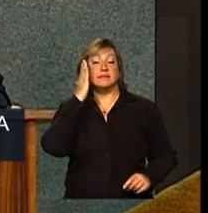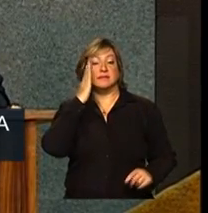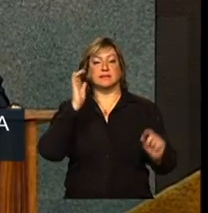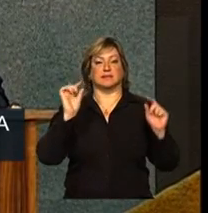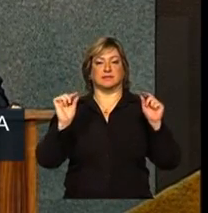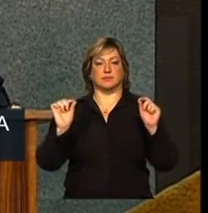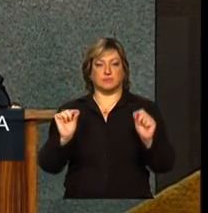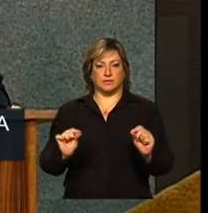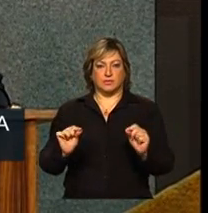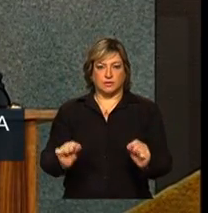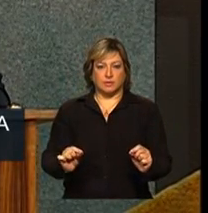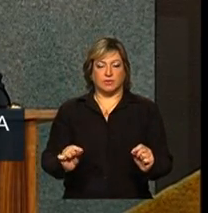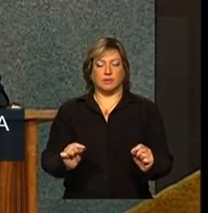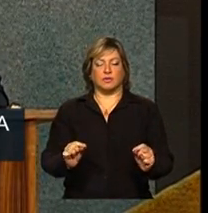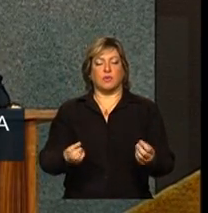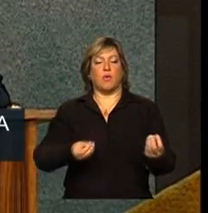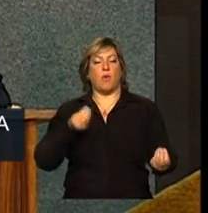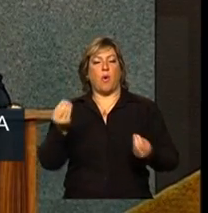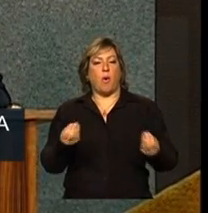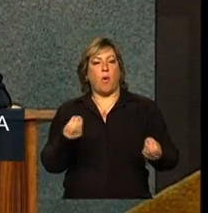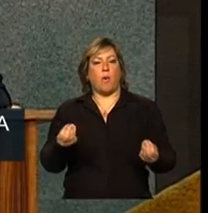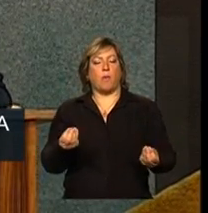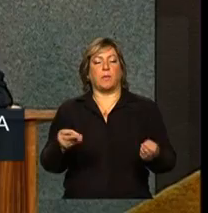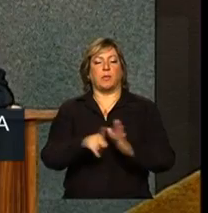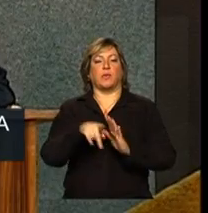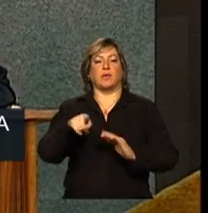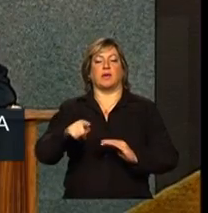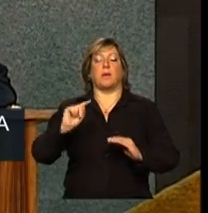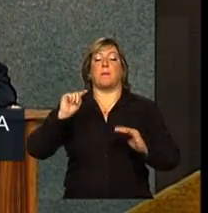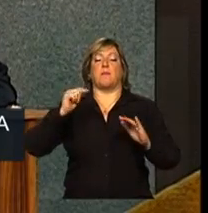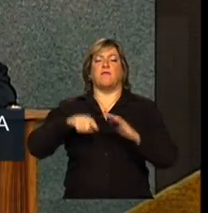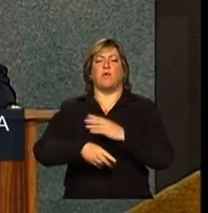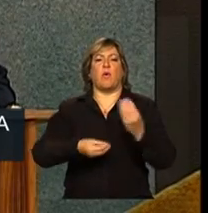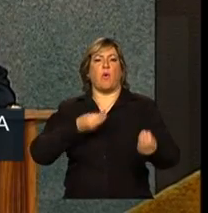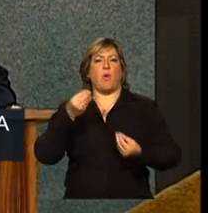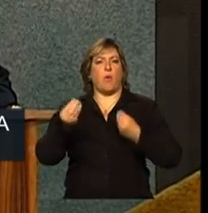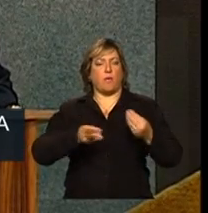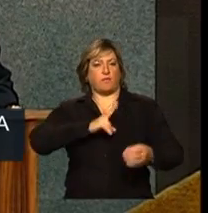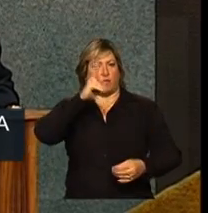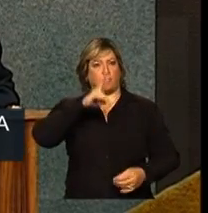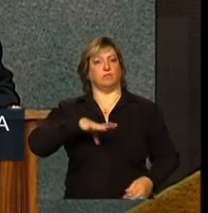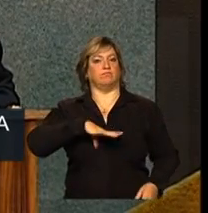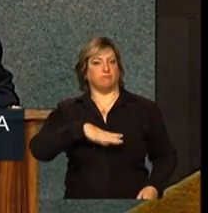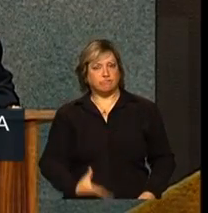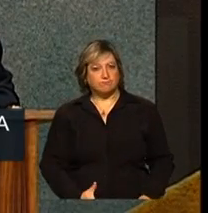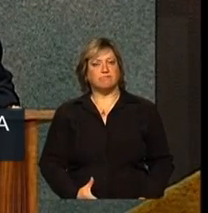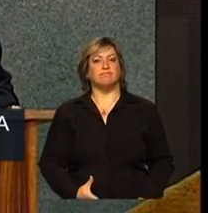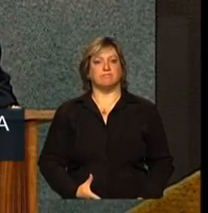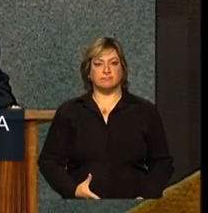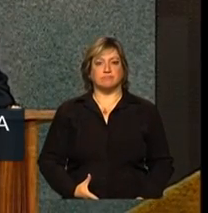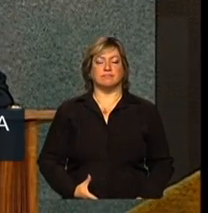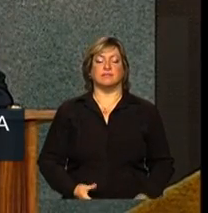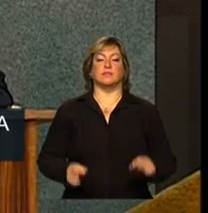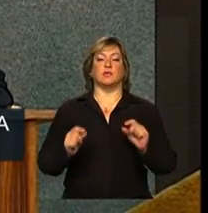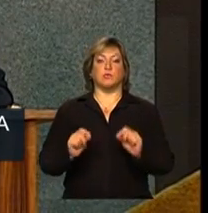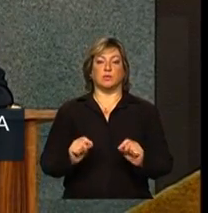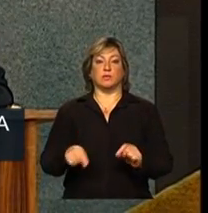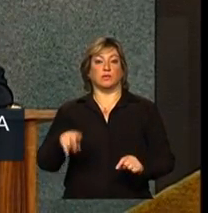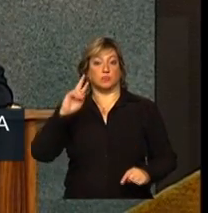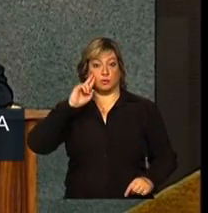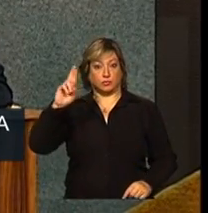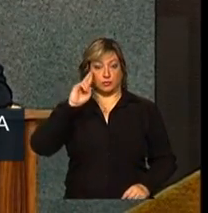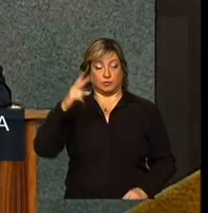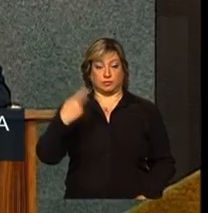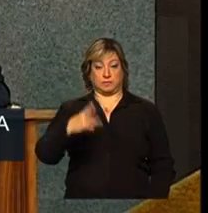natureza, da profundidade, da extensão e do tamanho do desafio que os